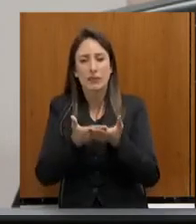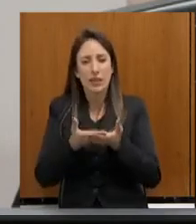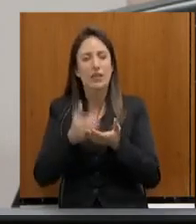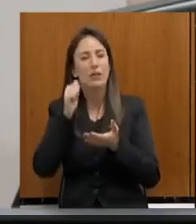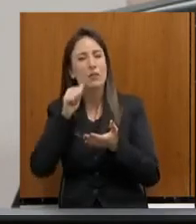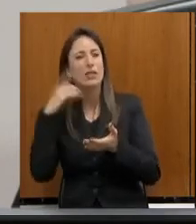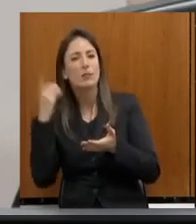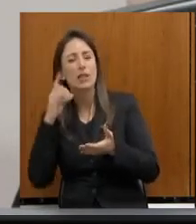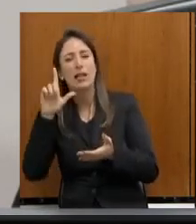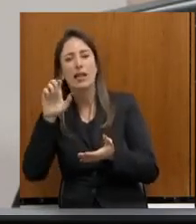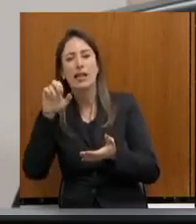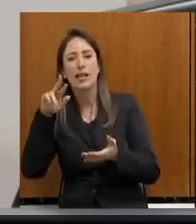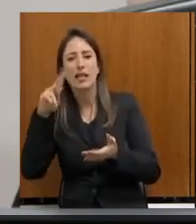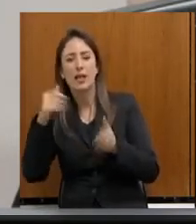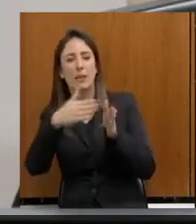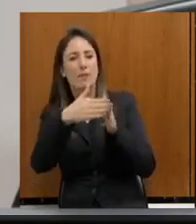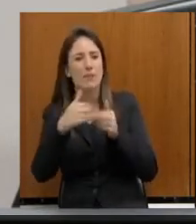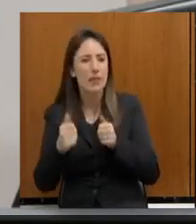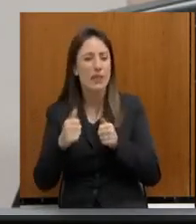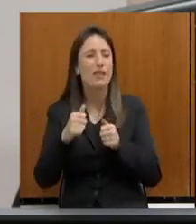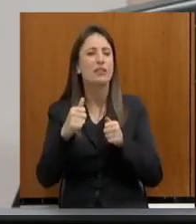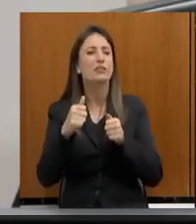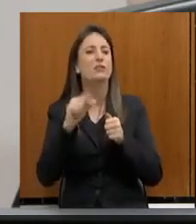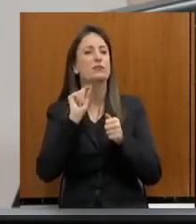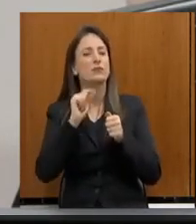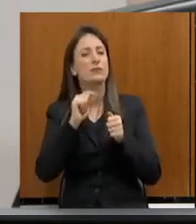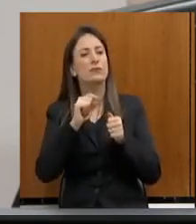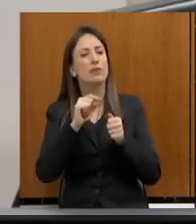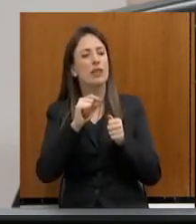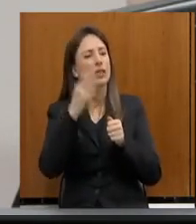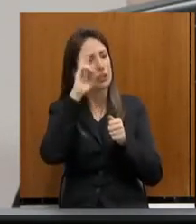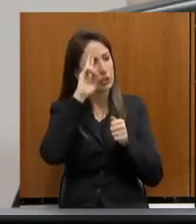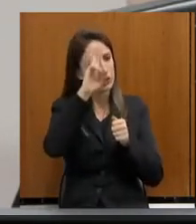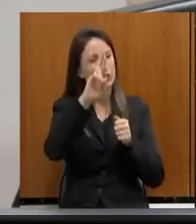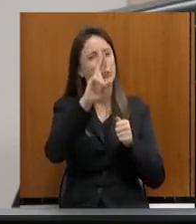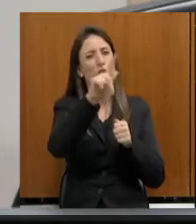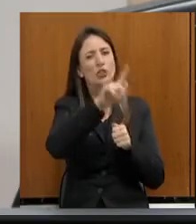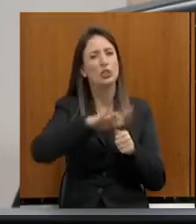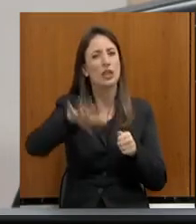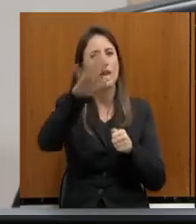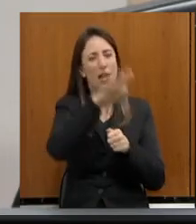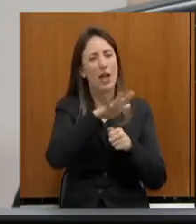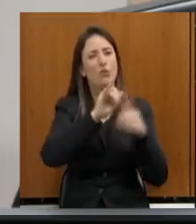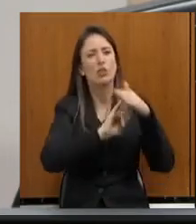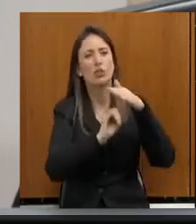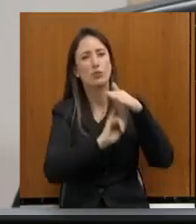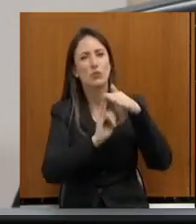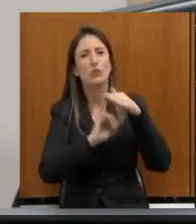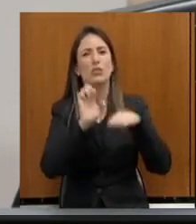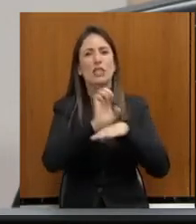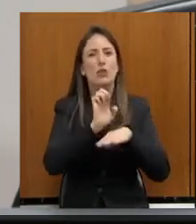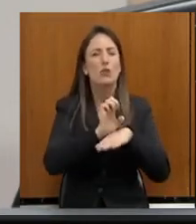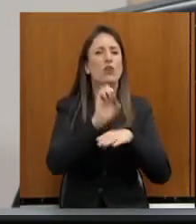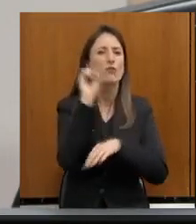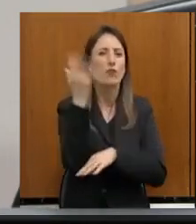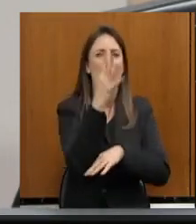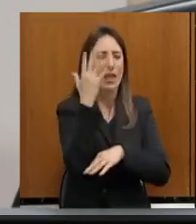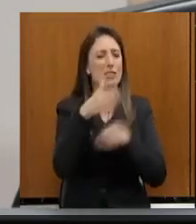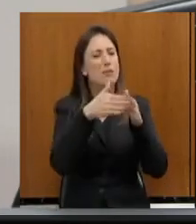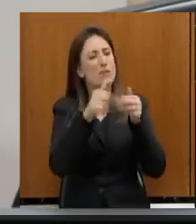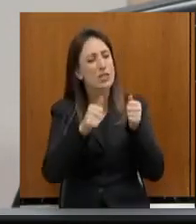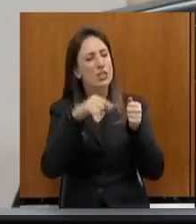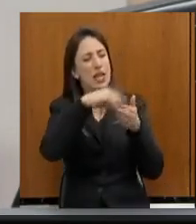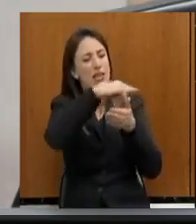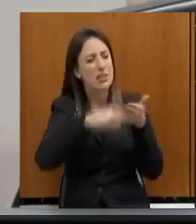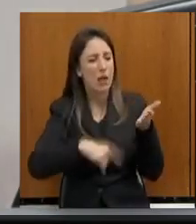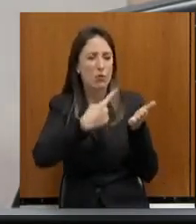de acordo com o Regimento Interno a ser encaminhada ao diretor Estadual ao diretor-geral do Instituto sobre as florestas de informações sobre visão de assinatura dos termos de